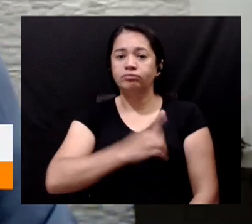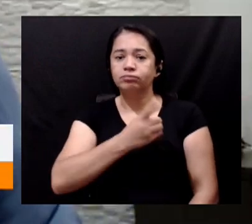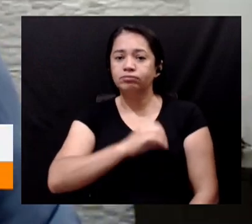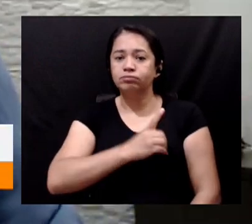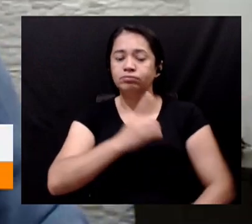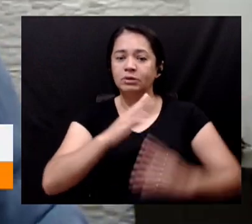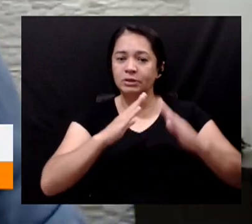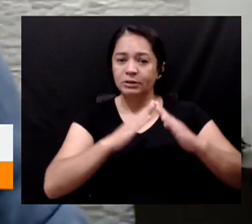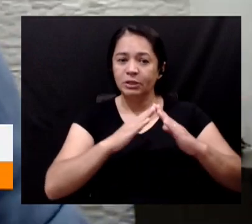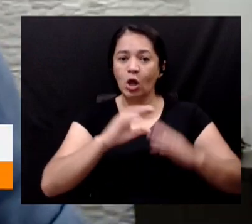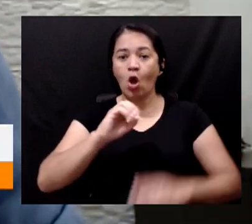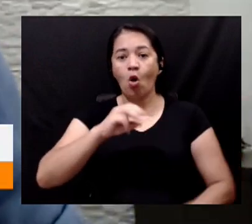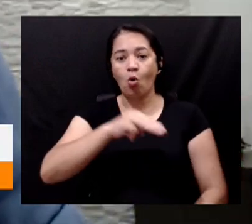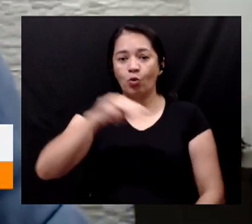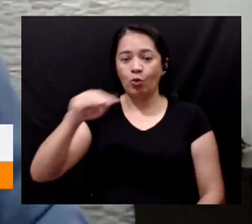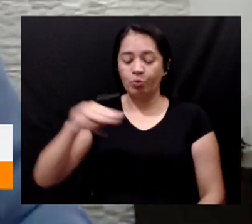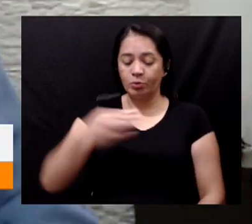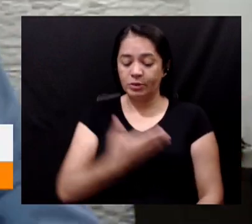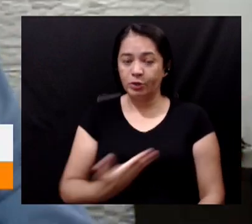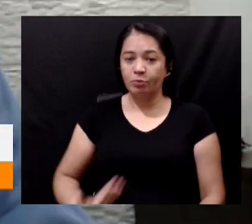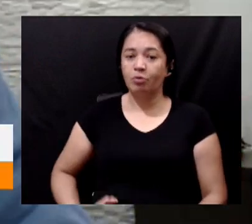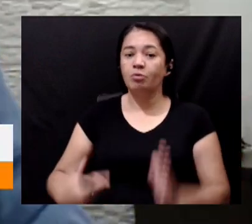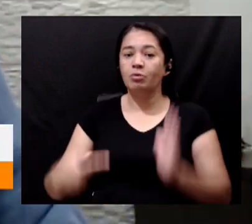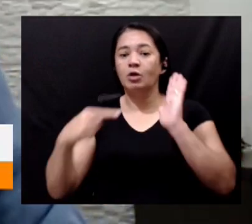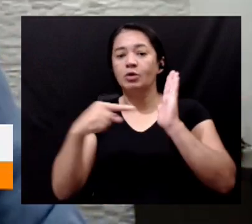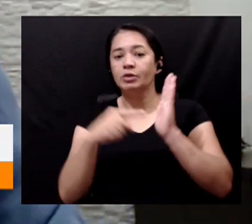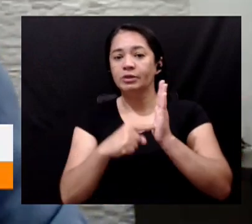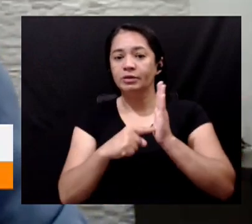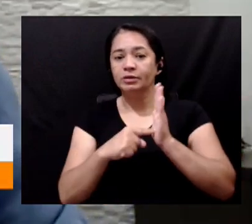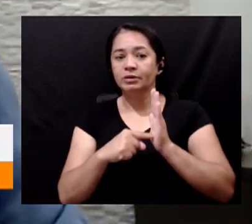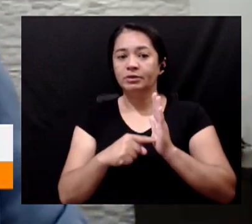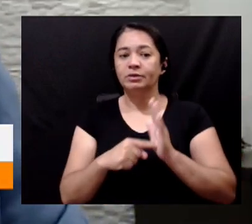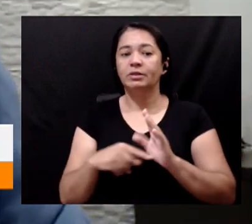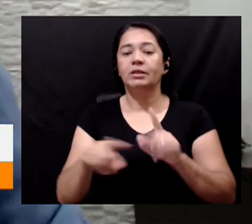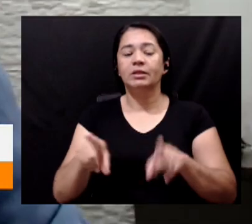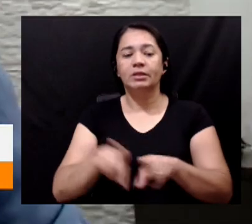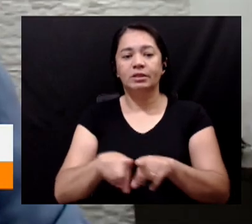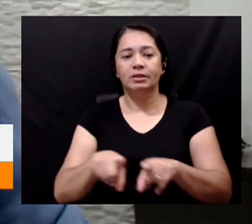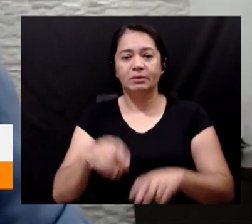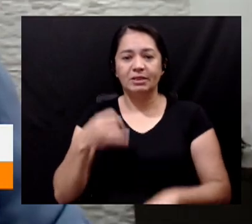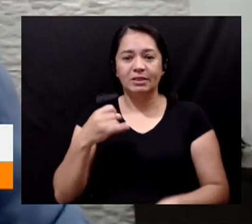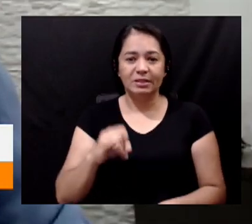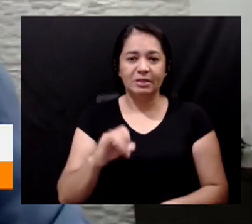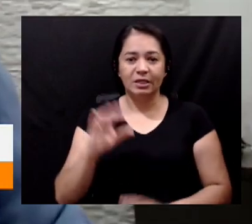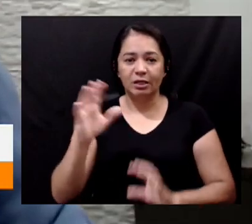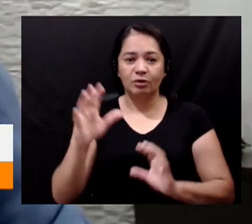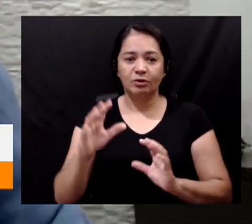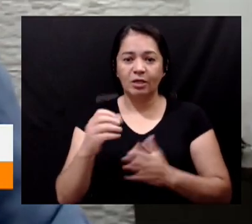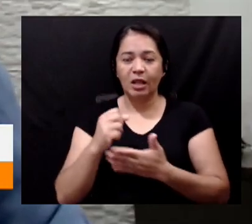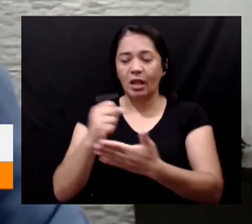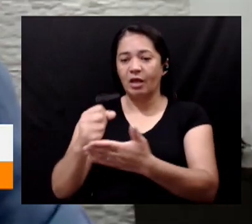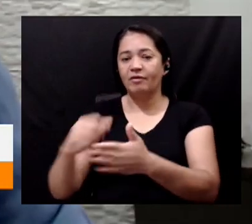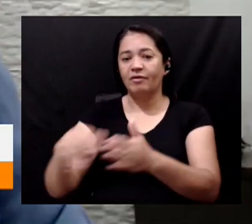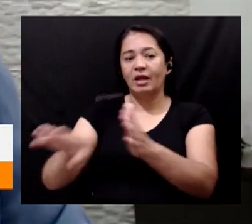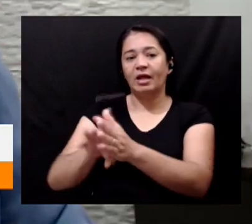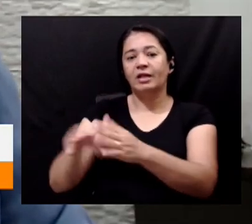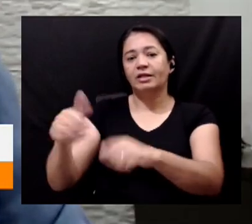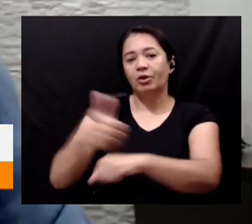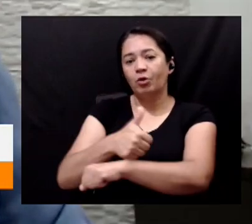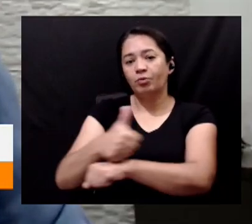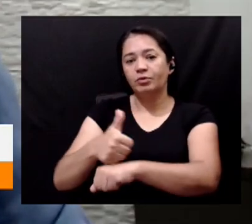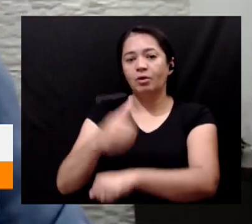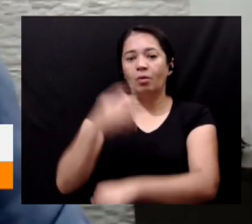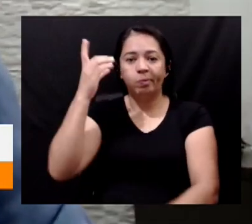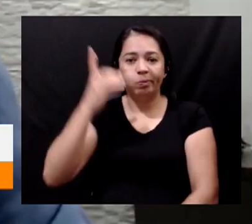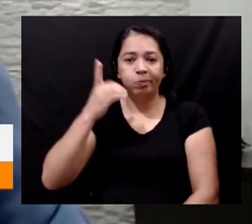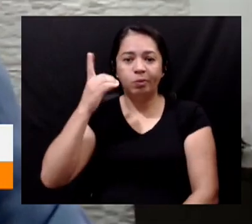Público, e sempre, no caso que houver necessidade, levar isso até um profissional, no caso seria um advogado ou alguém especializado na